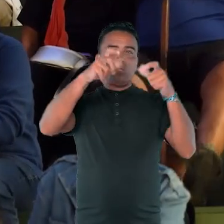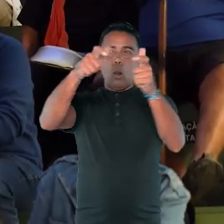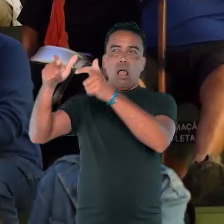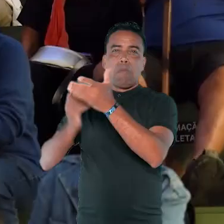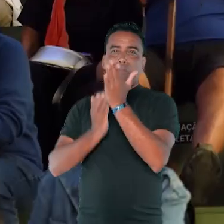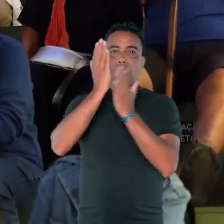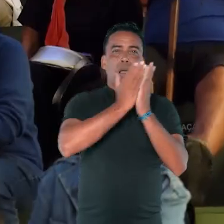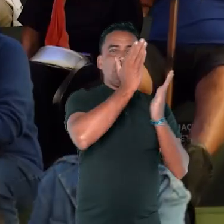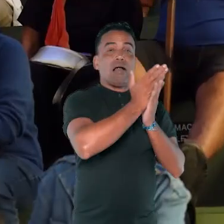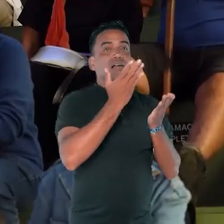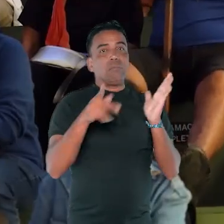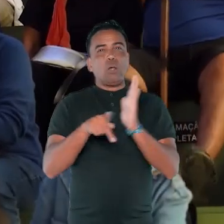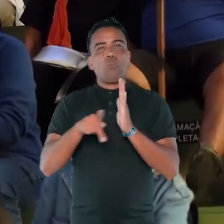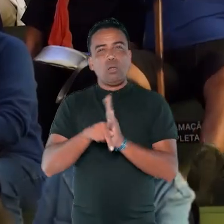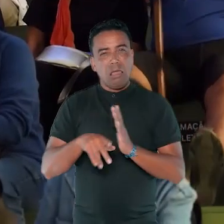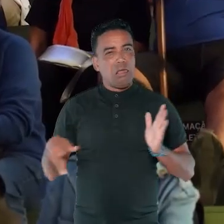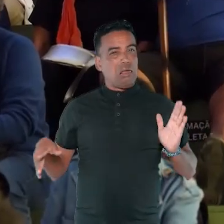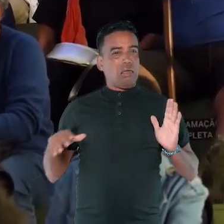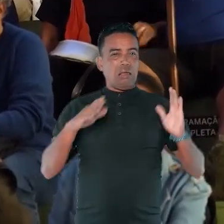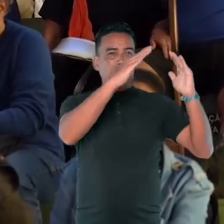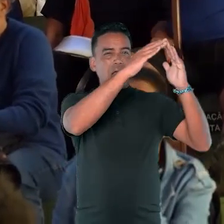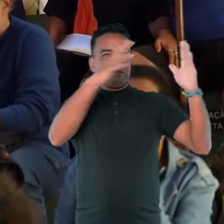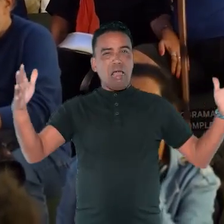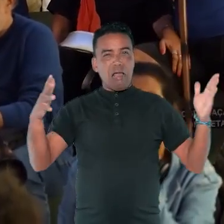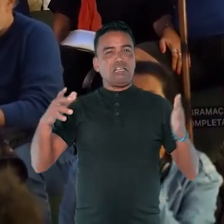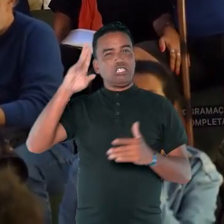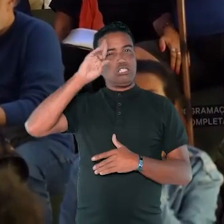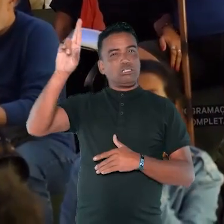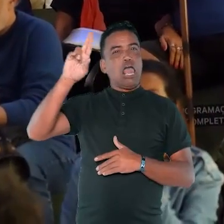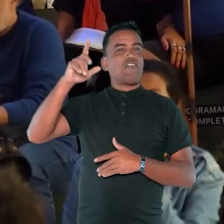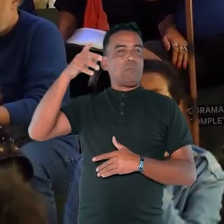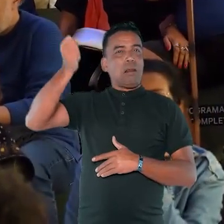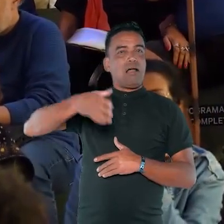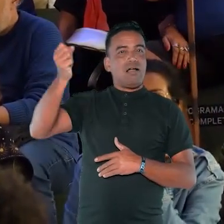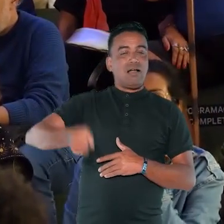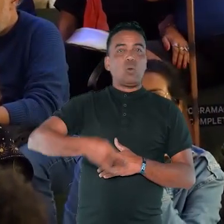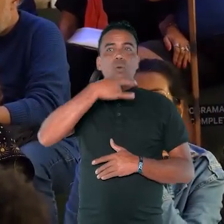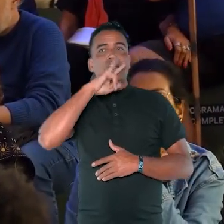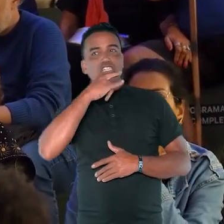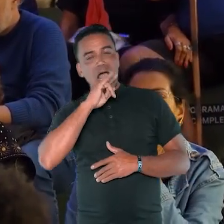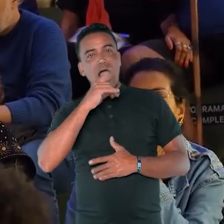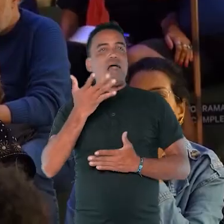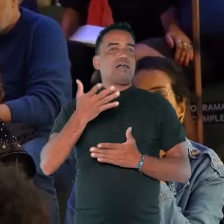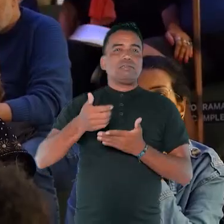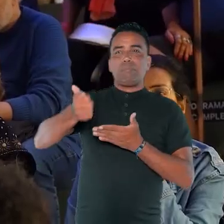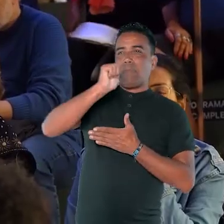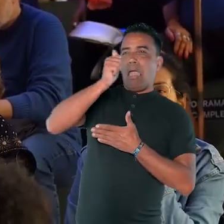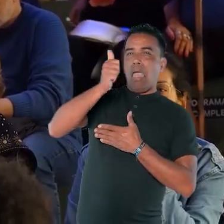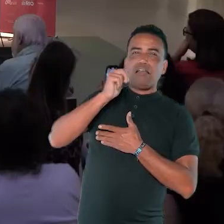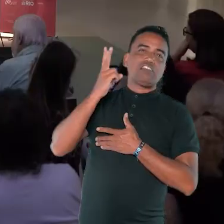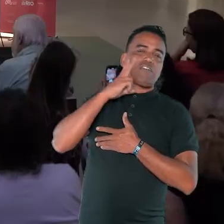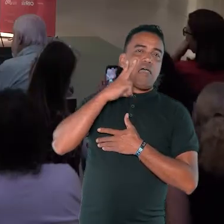e sobradamos mocambos. Bebemos cachaça e brama, Joaquim Silvério e derrama.